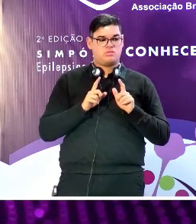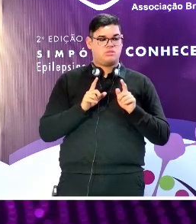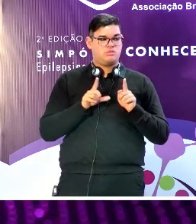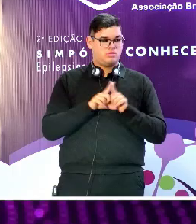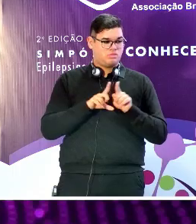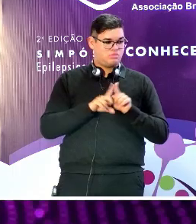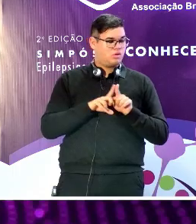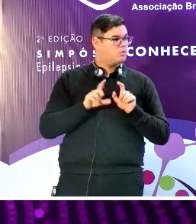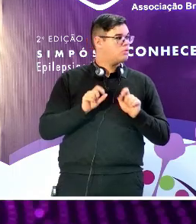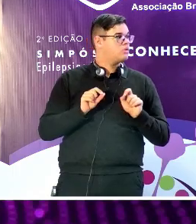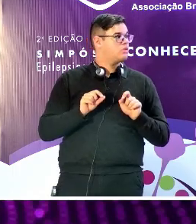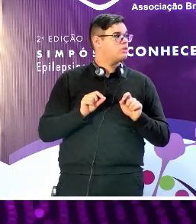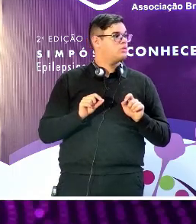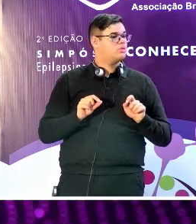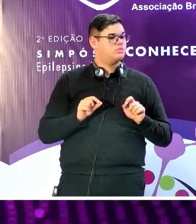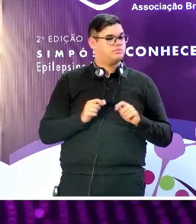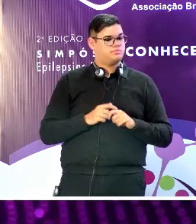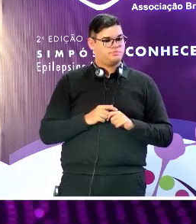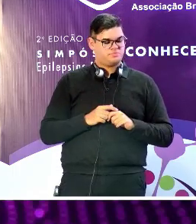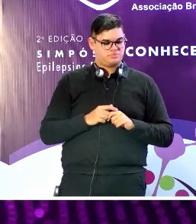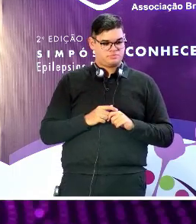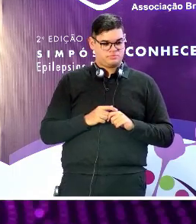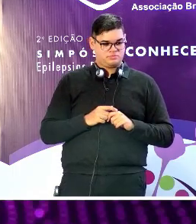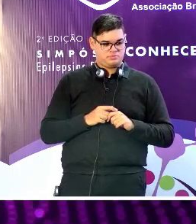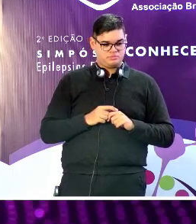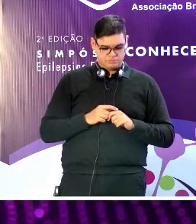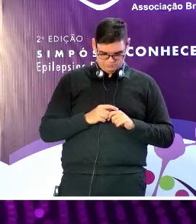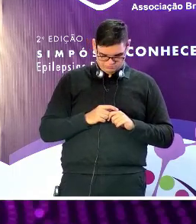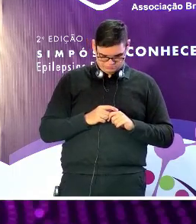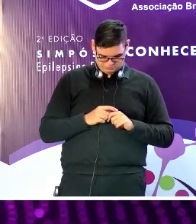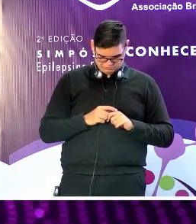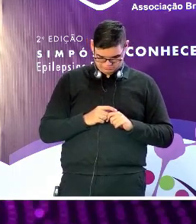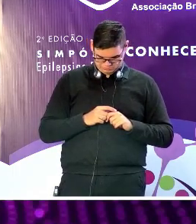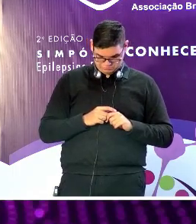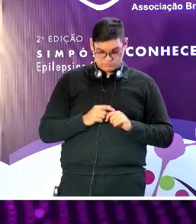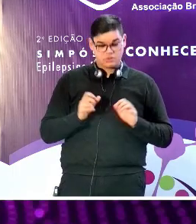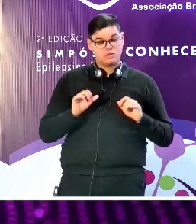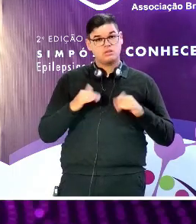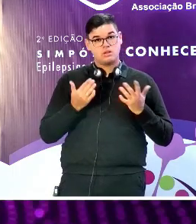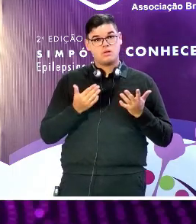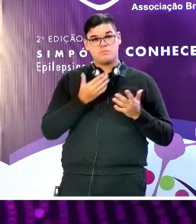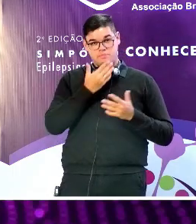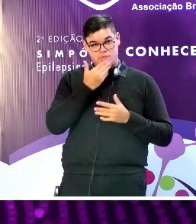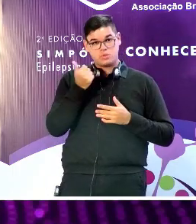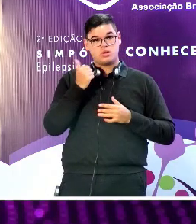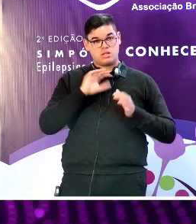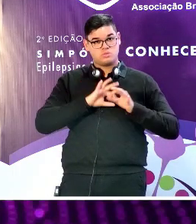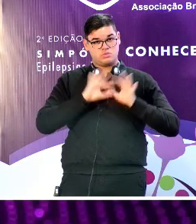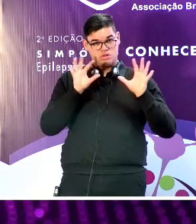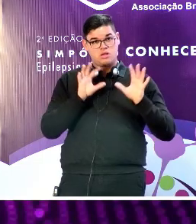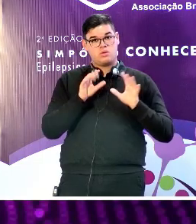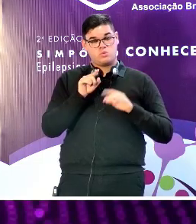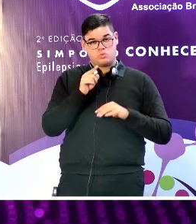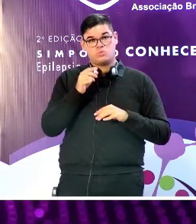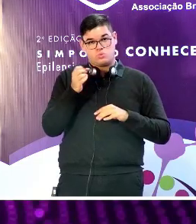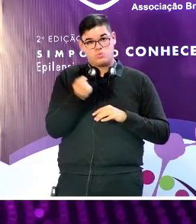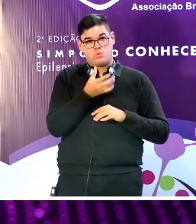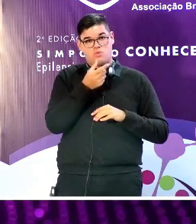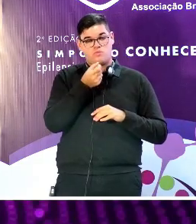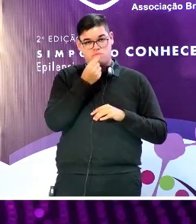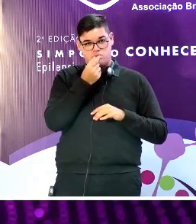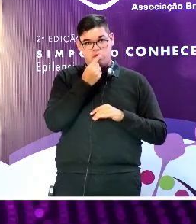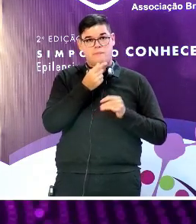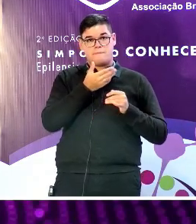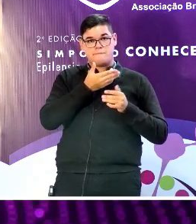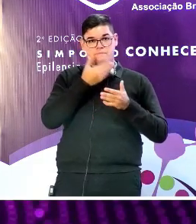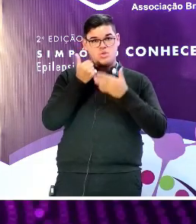a sua clivagem quando ele está no corpo, ou seja, melhorar a disponibilidade desse novo medicamento. Então,